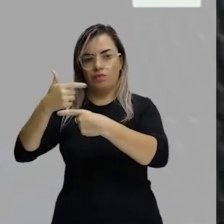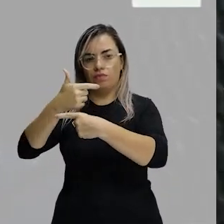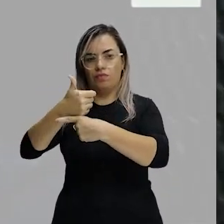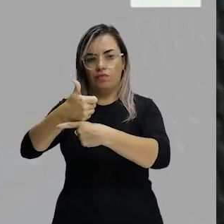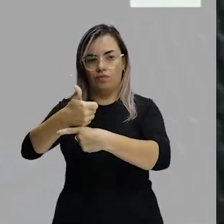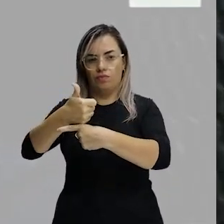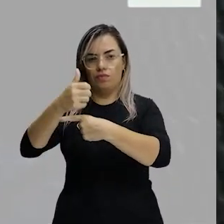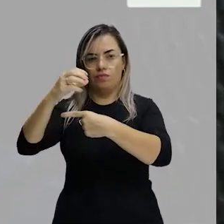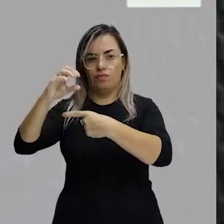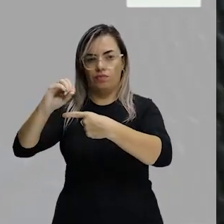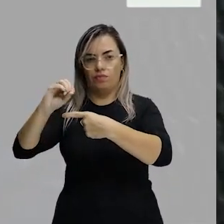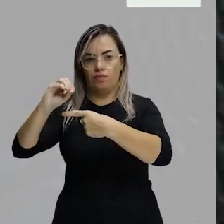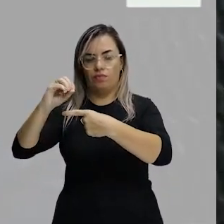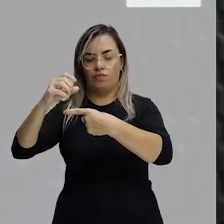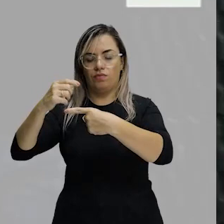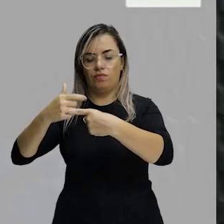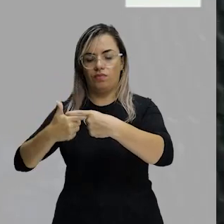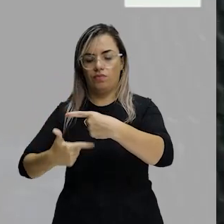2.